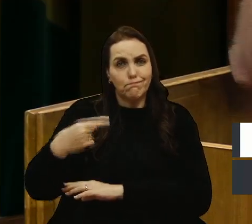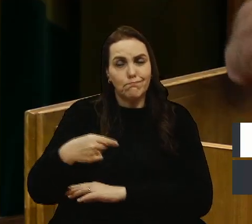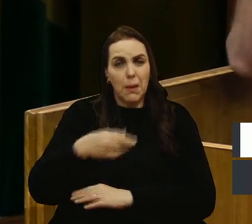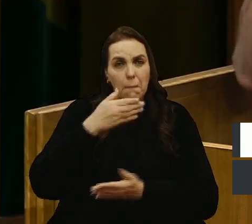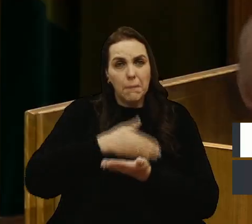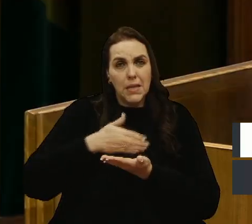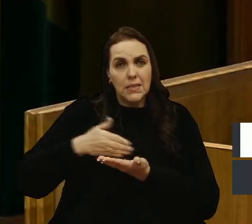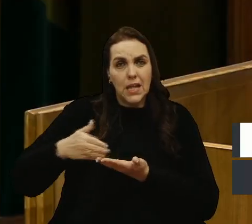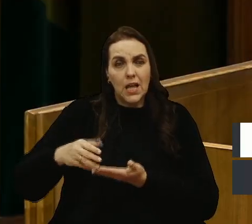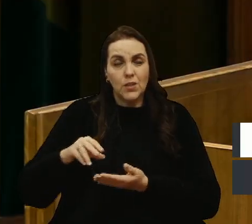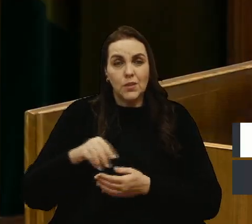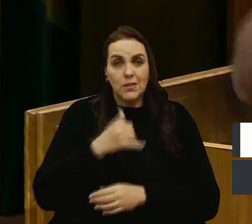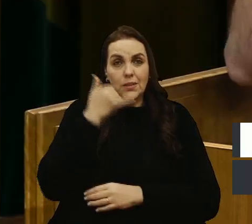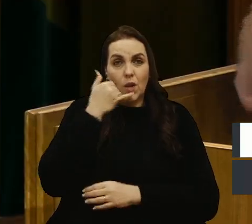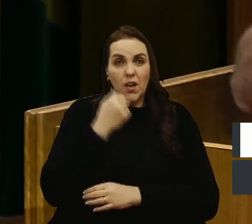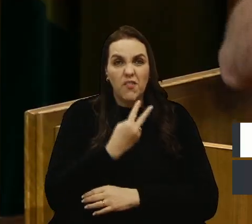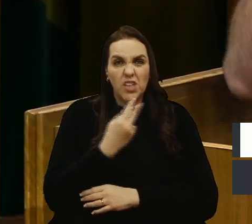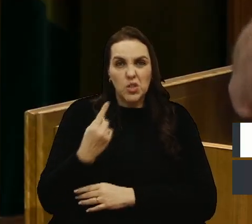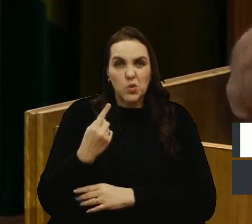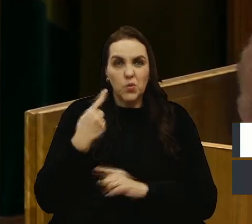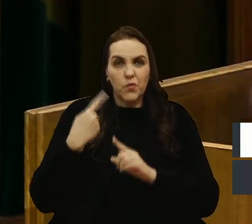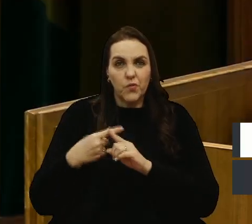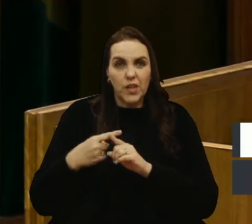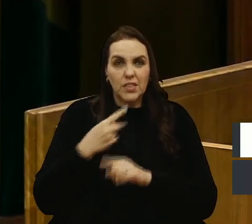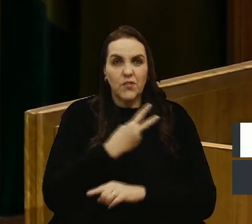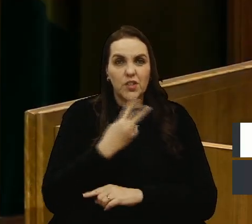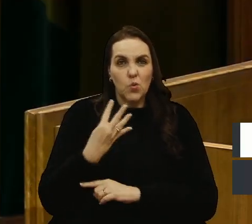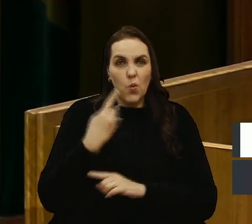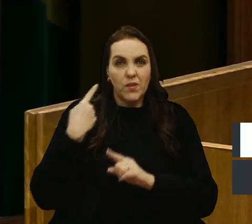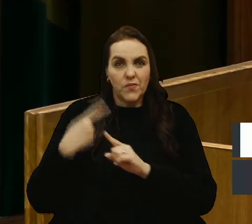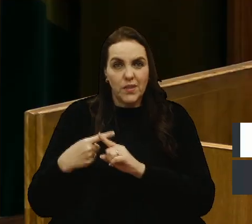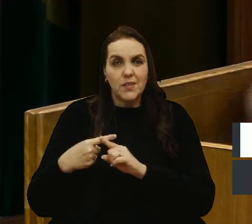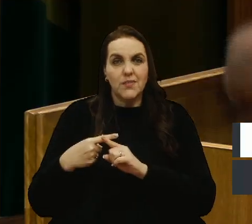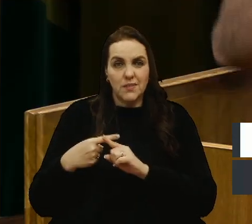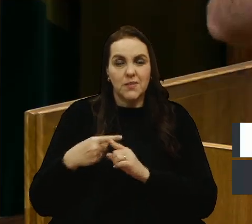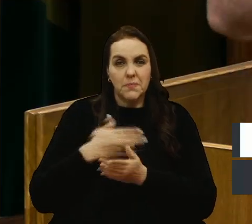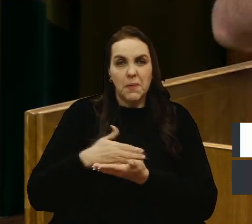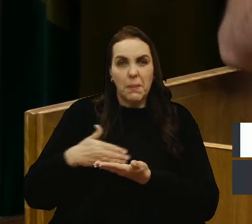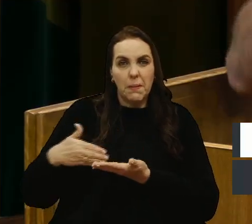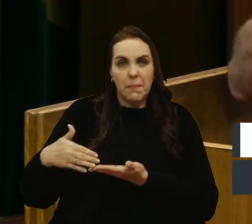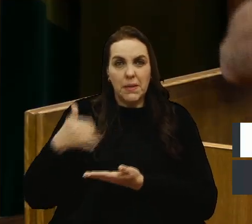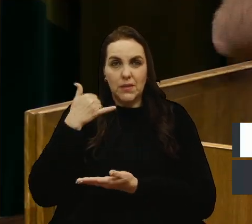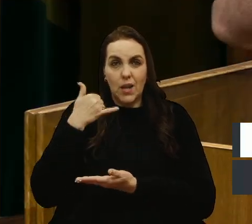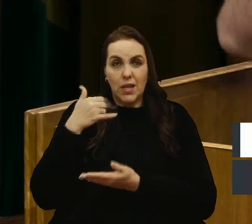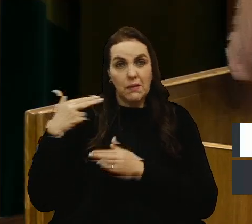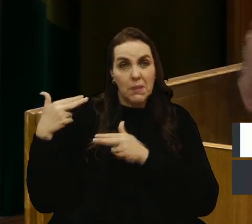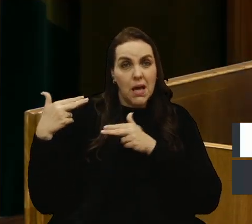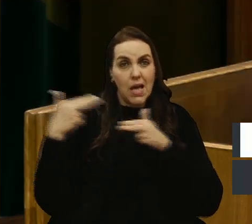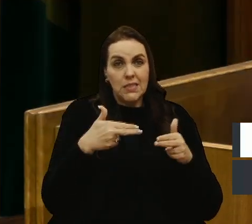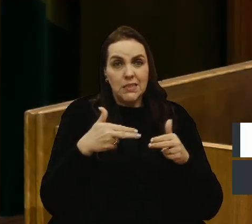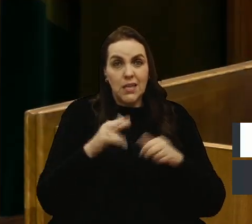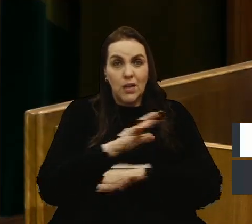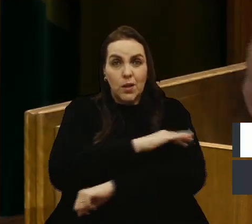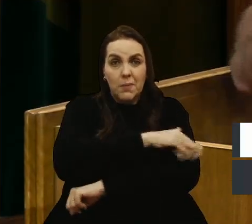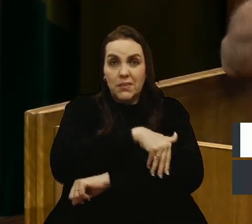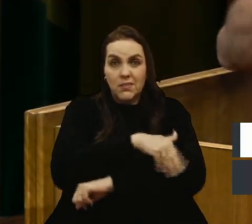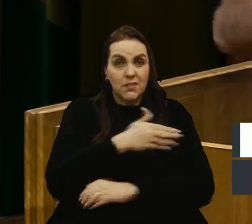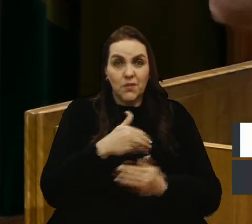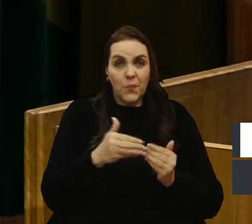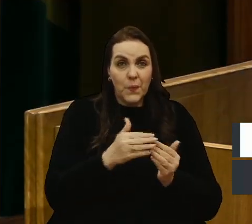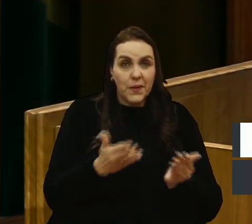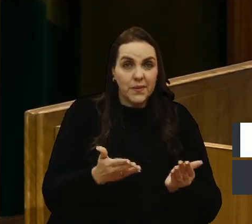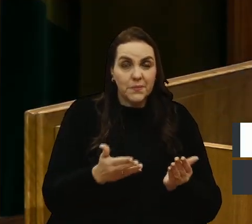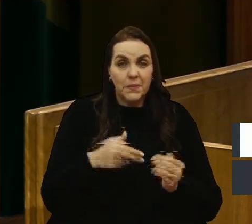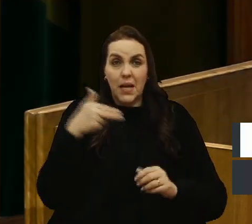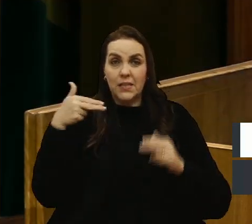em 21 vezes, em 24 vezes, ele não seja assaltado em uma esquina,